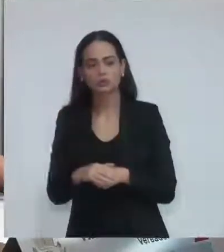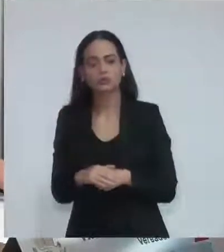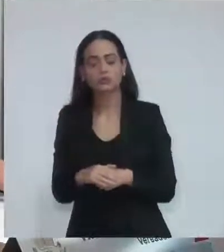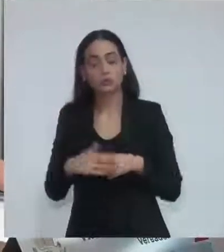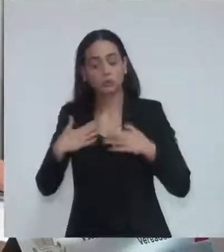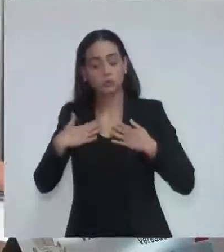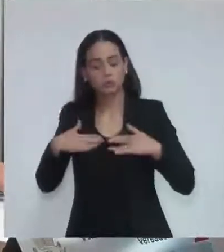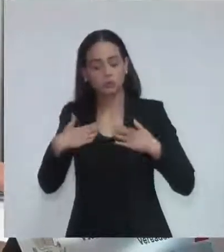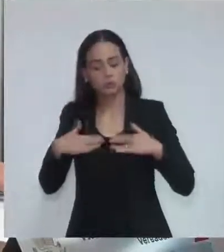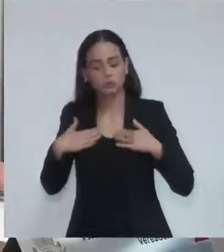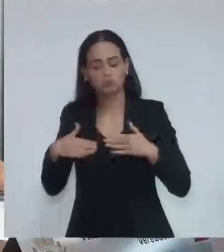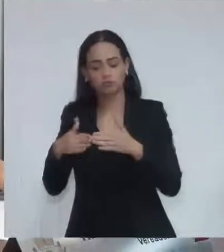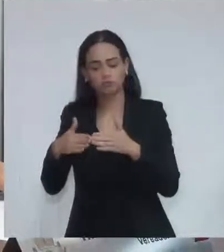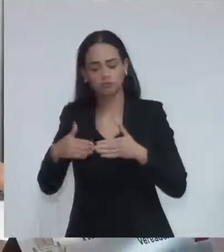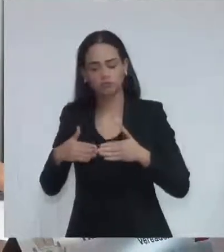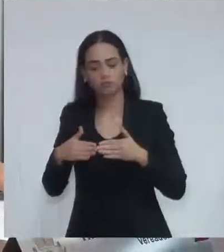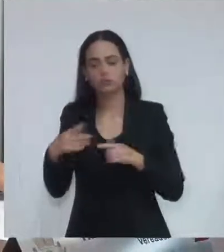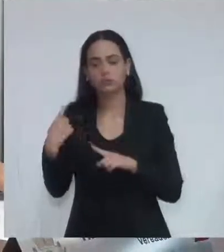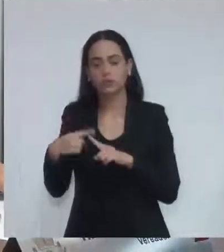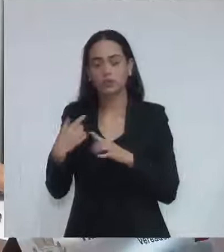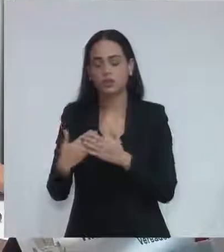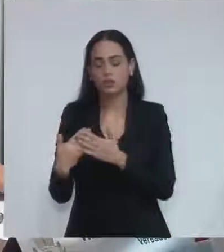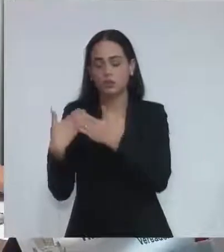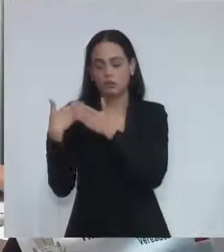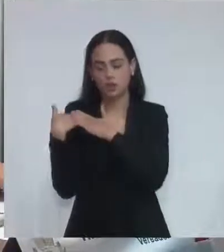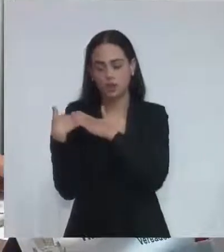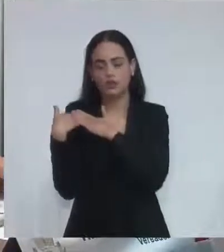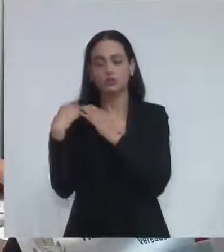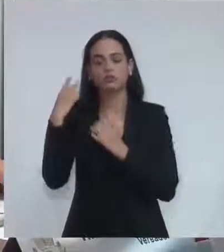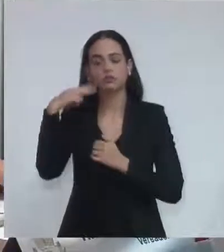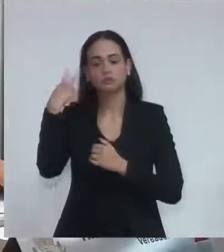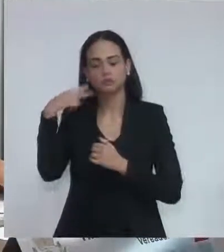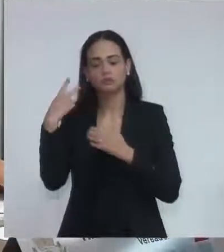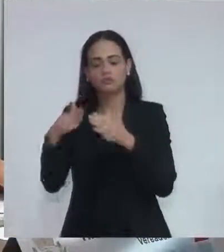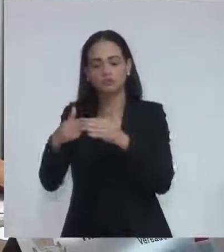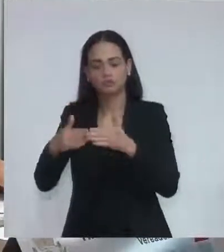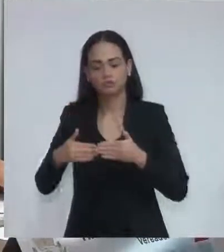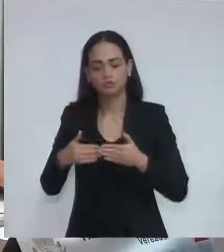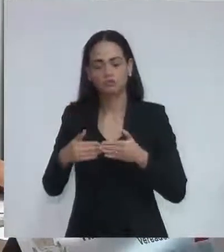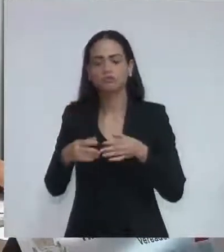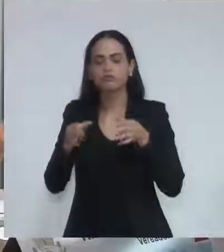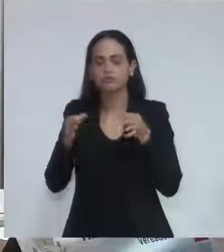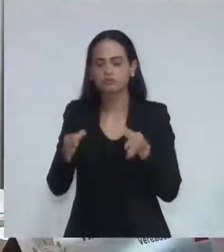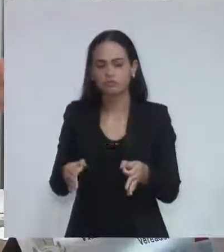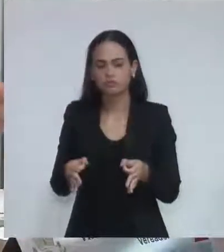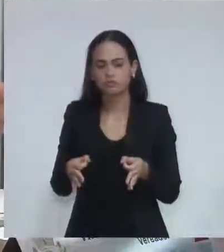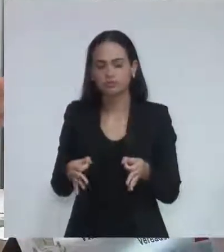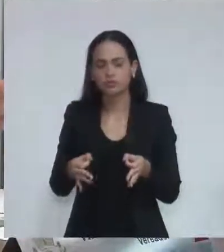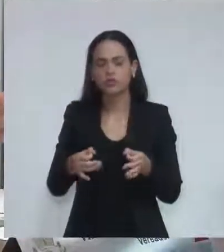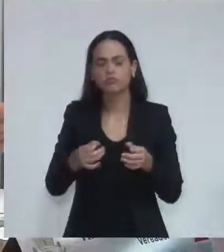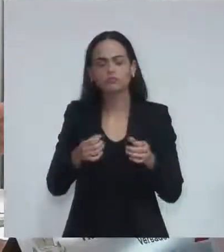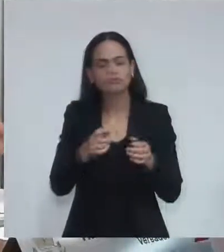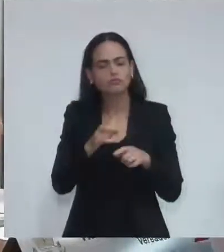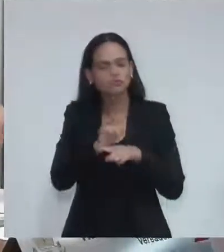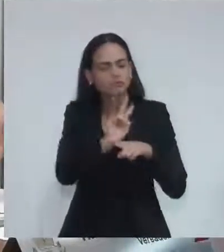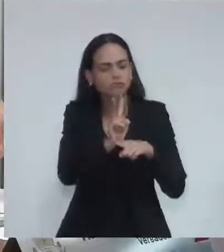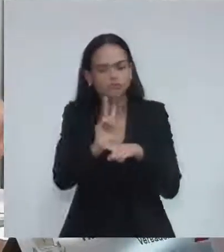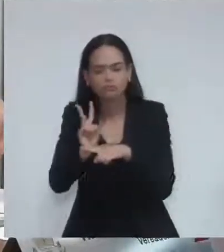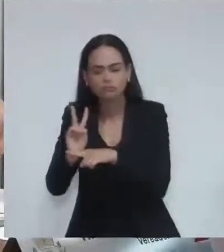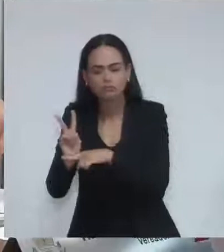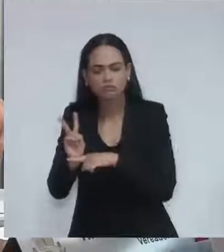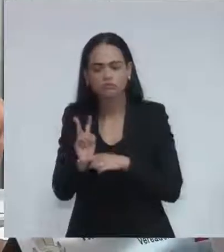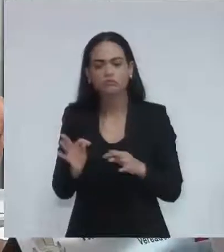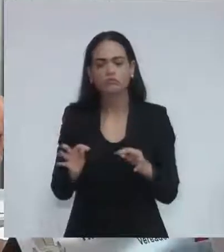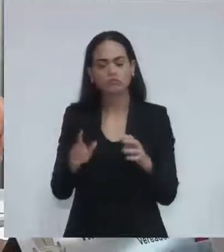bem o Marquinhos disse, é obrigação nossa, inclusive, fazer os requerimentos de forma correta, pedir, fiscalizar principalmente, isso é fato, não estamos discutindo aqui.